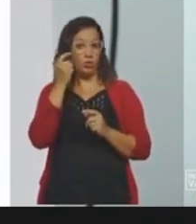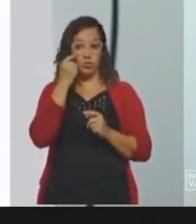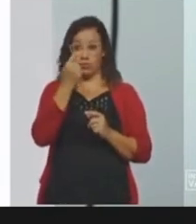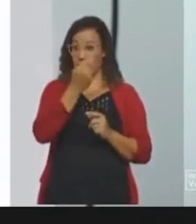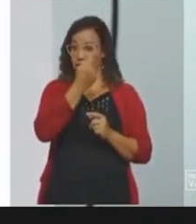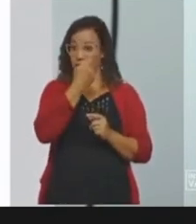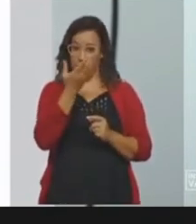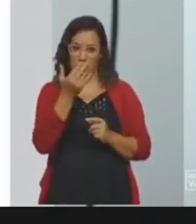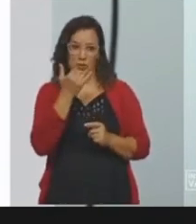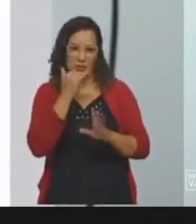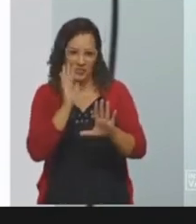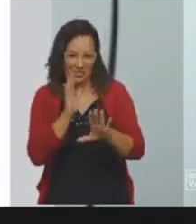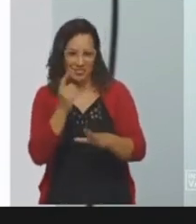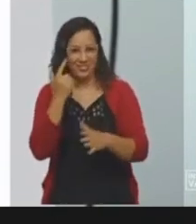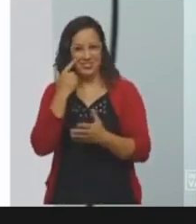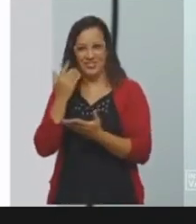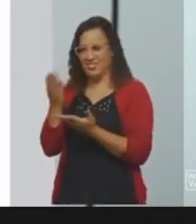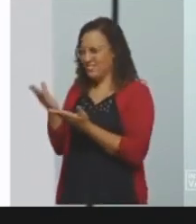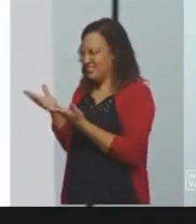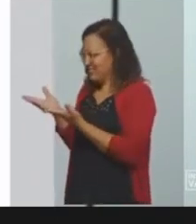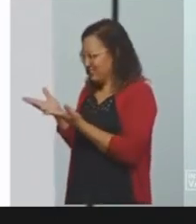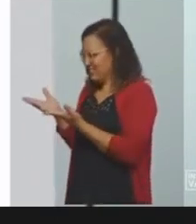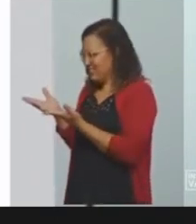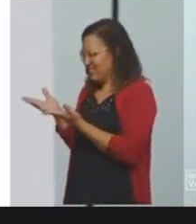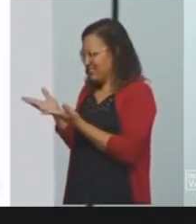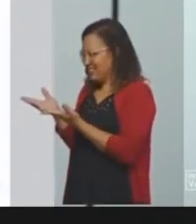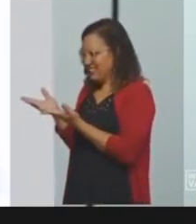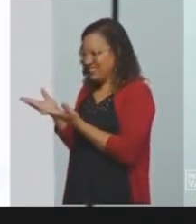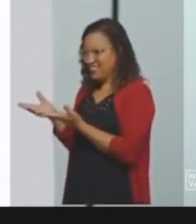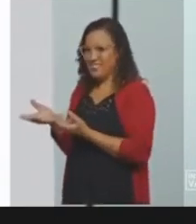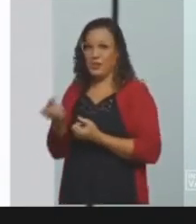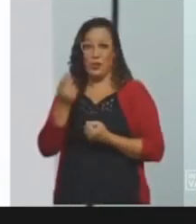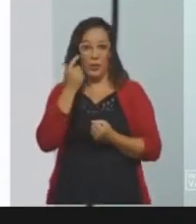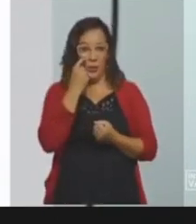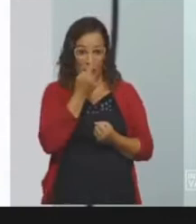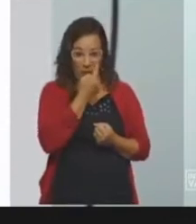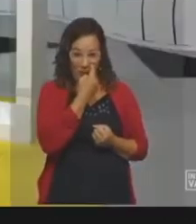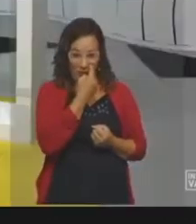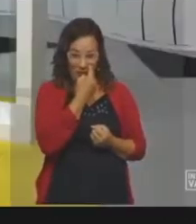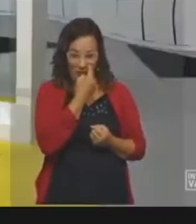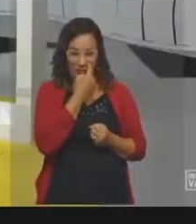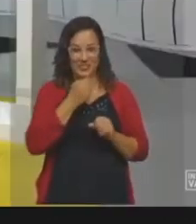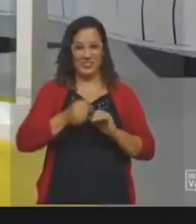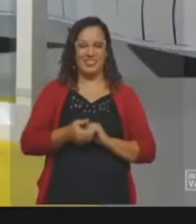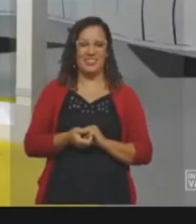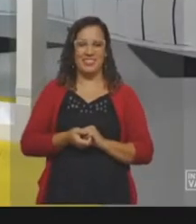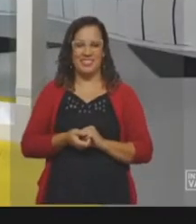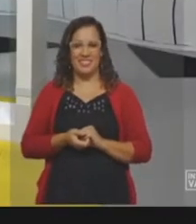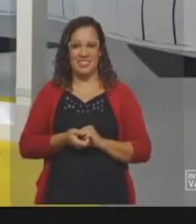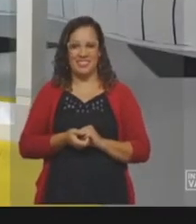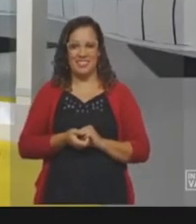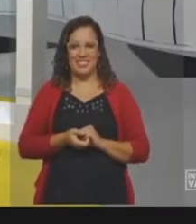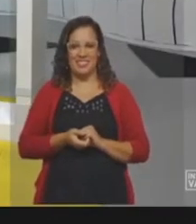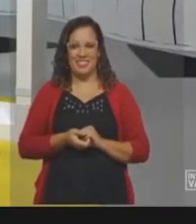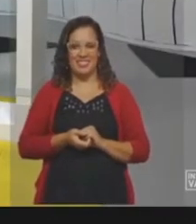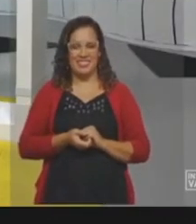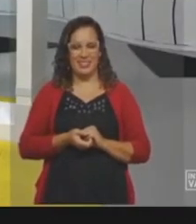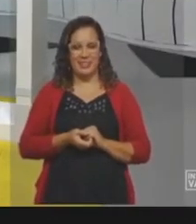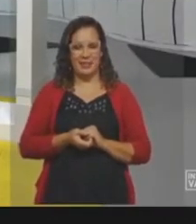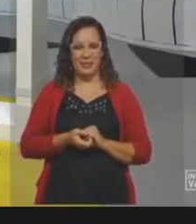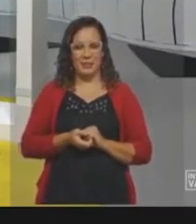Desculpa aí o meu olho ainda não é olho brasileiro, né? Pelo jeito. Aí a gente tem aqui,